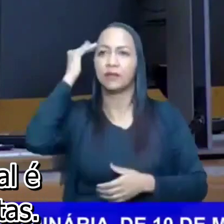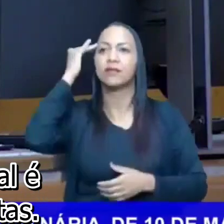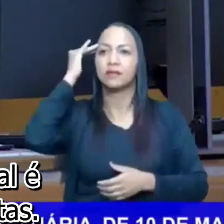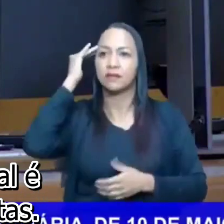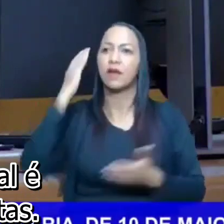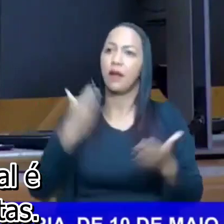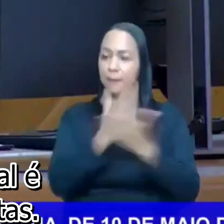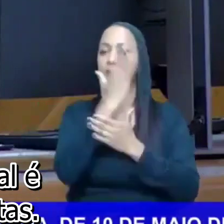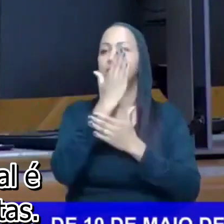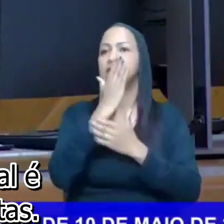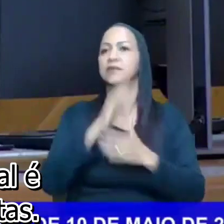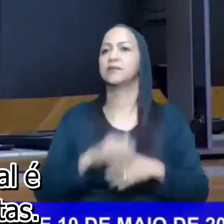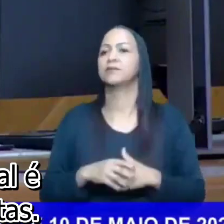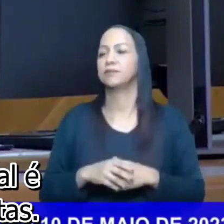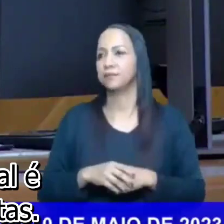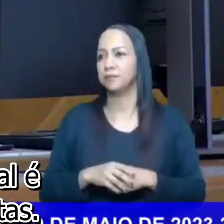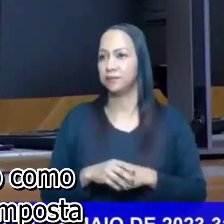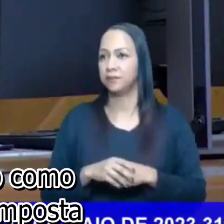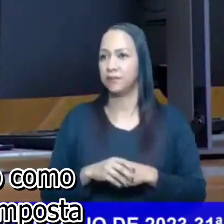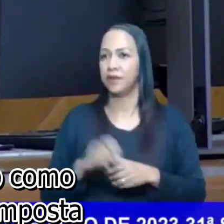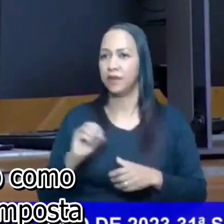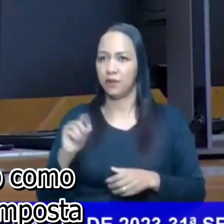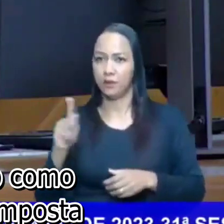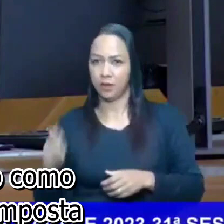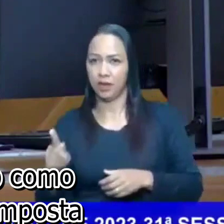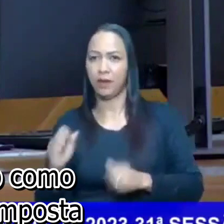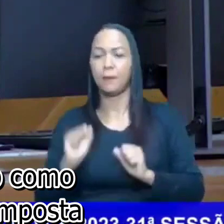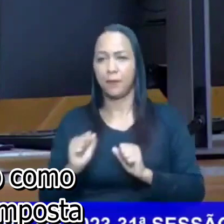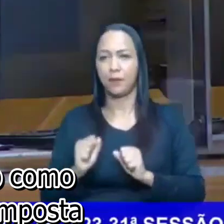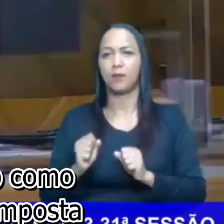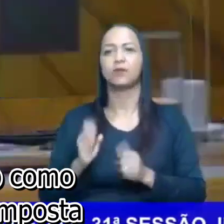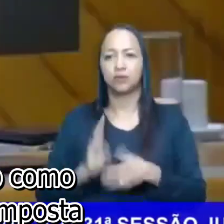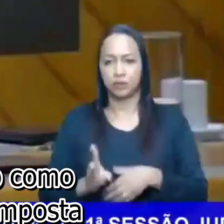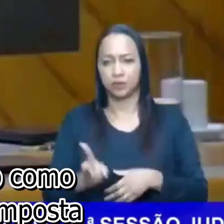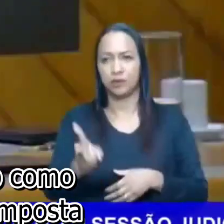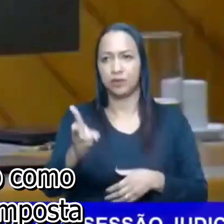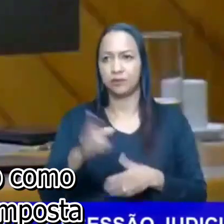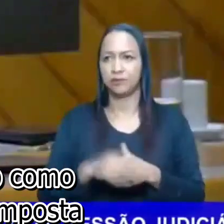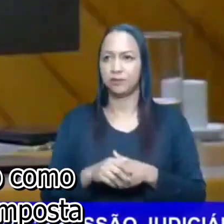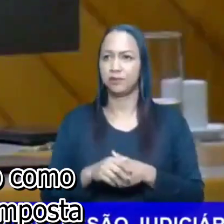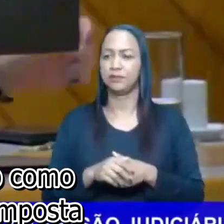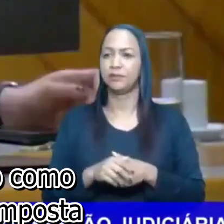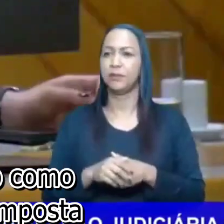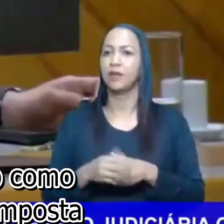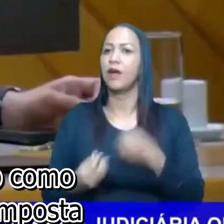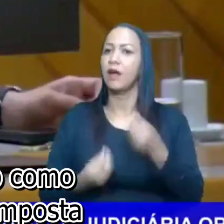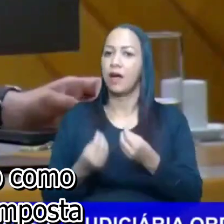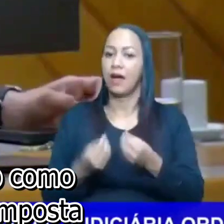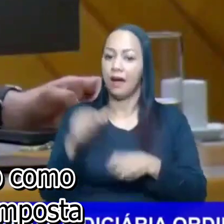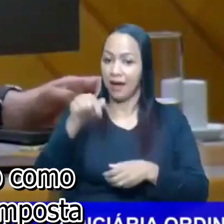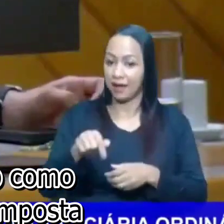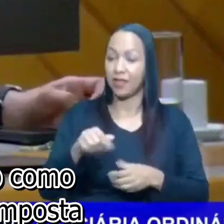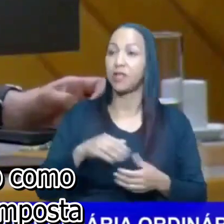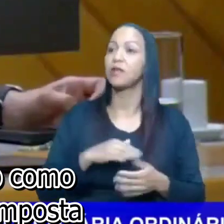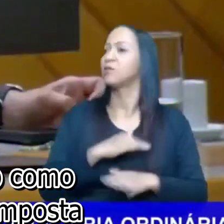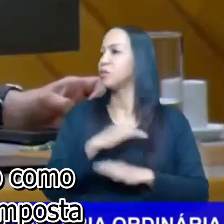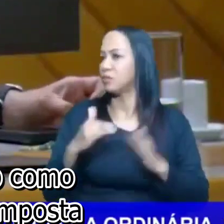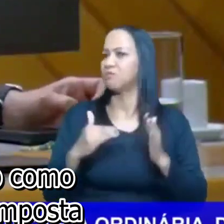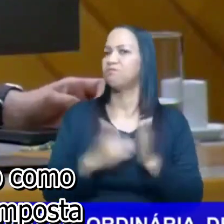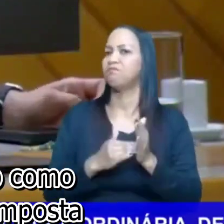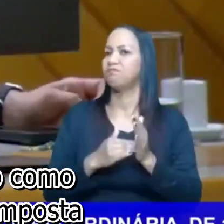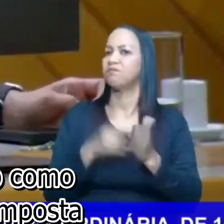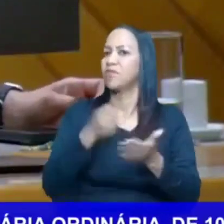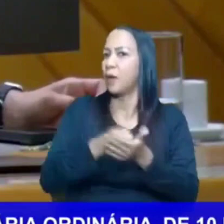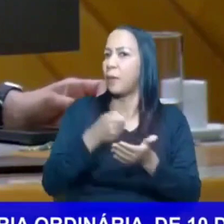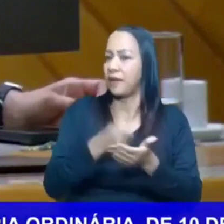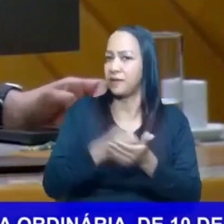possibilidade de aprovação das contas. Após terminar a fala, a relatora pode prosseguir. Bom, então, como aqui todos cumpriram, né, a